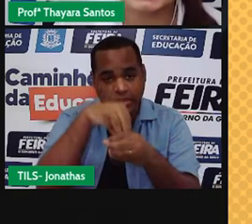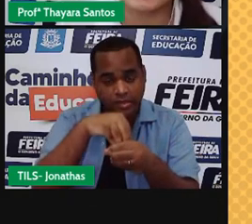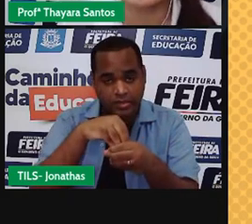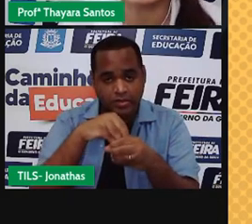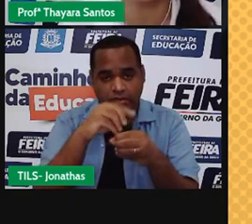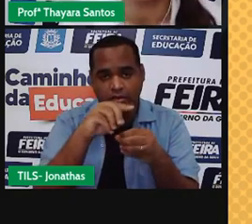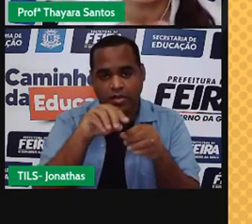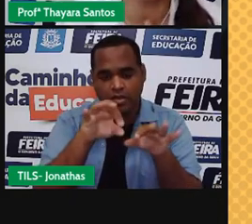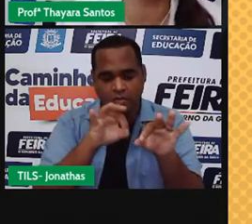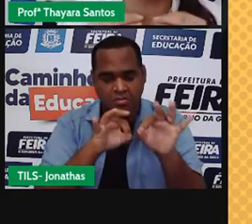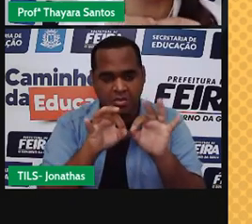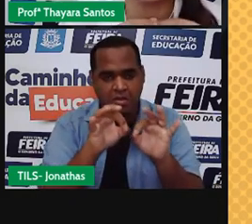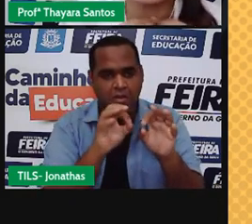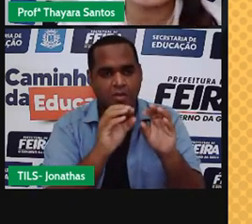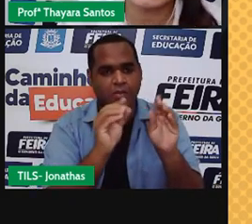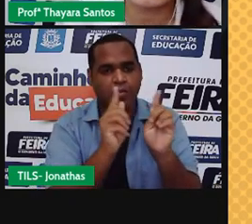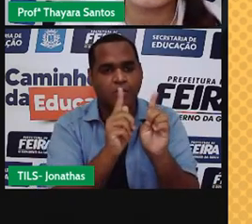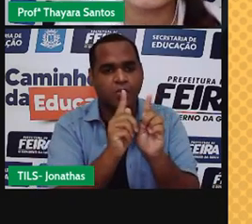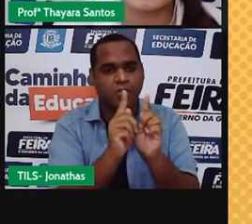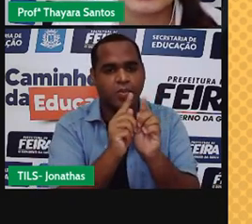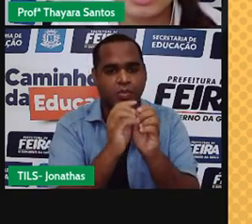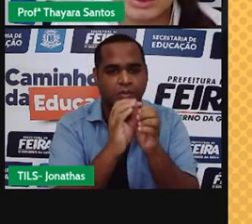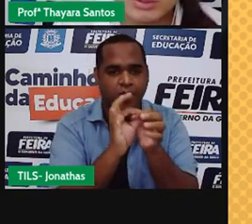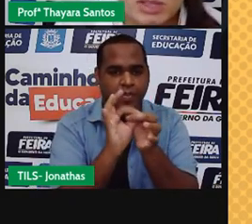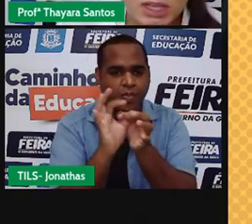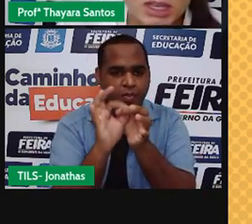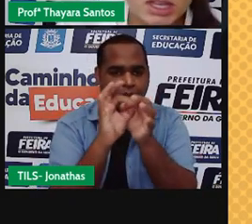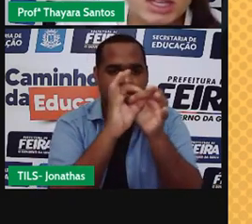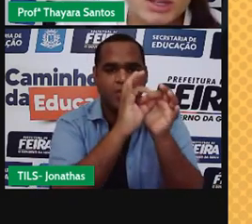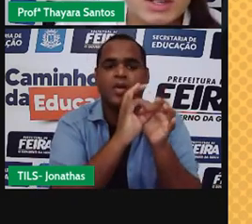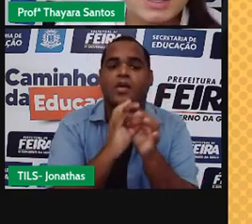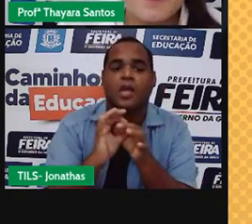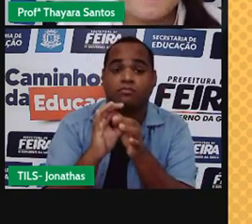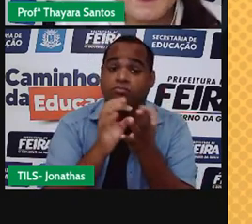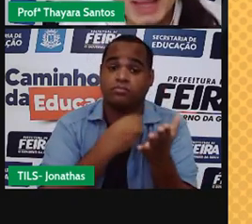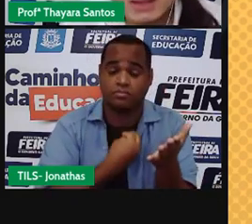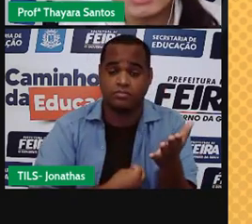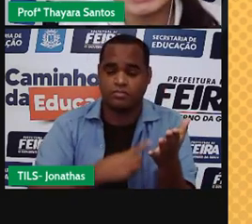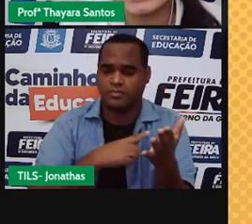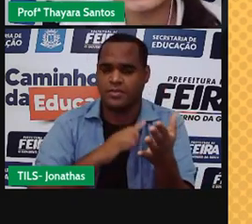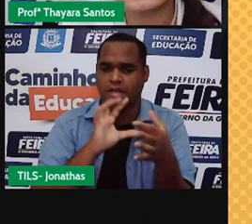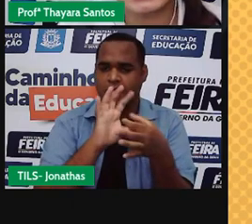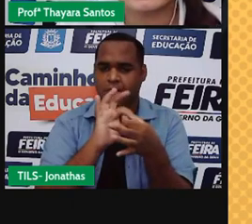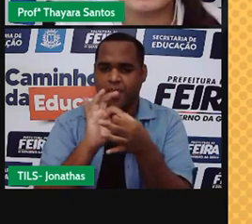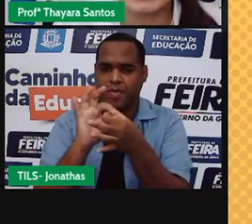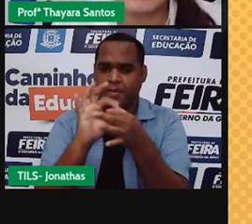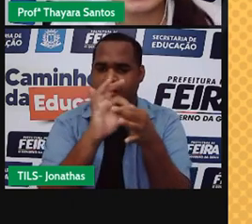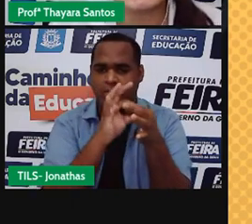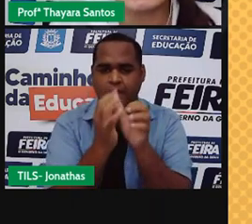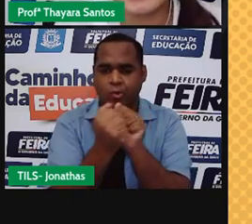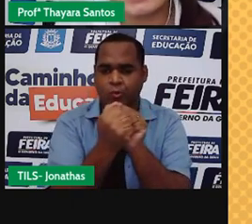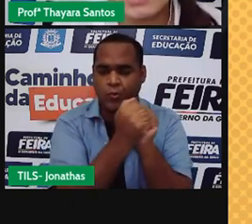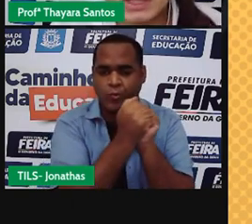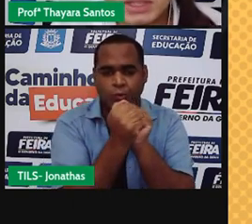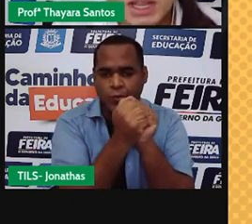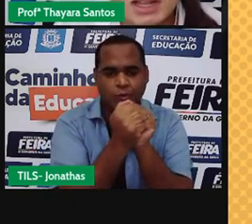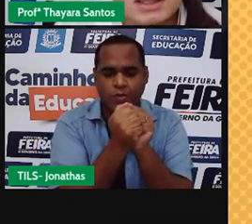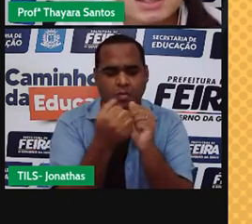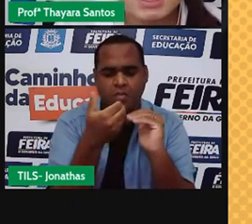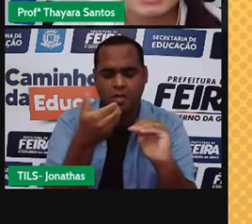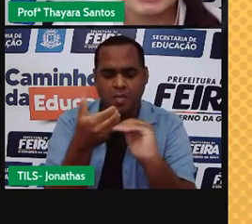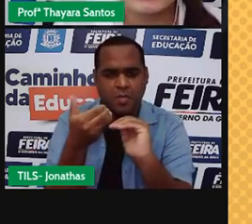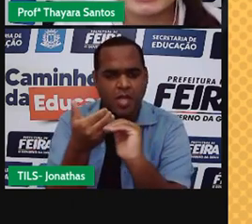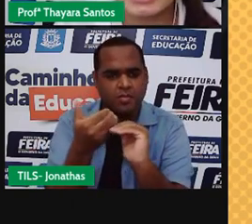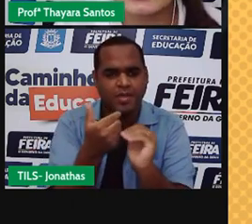ela estão bem grudadinhos, bem juntinhos uns dos outros, né? Então, eles estão bem grudados mesmo, não tem quase espaço entre